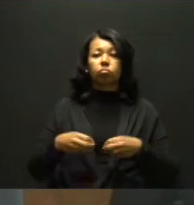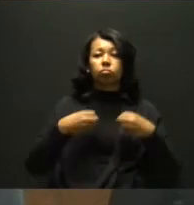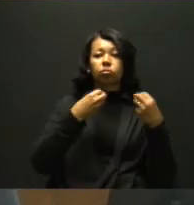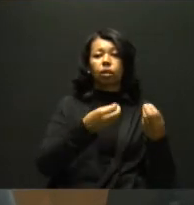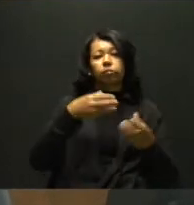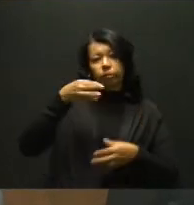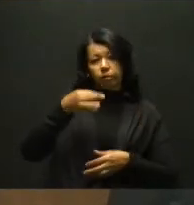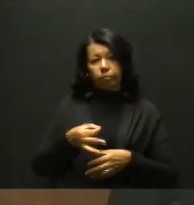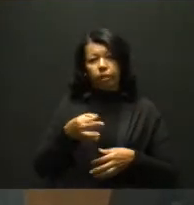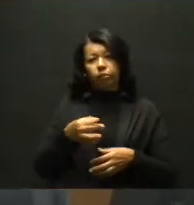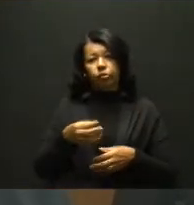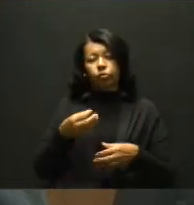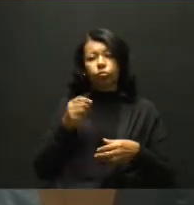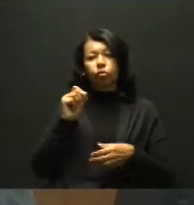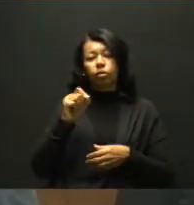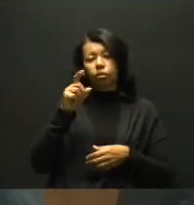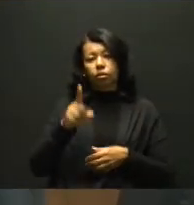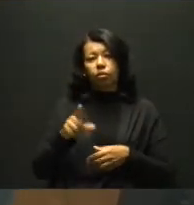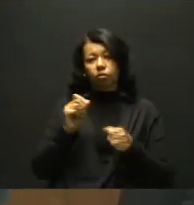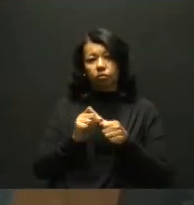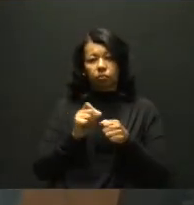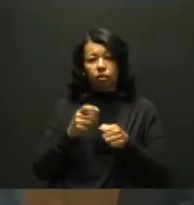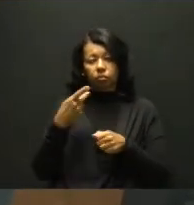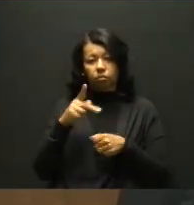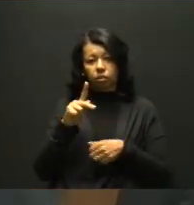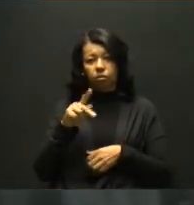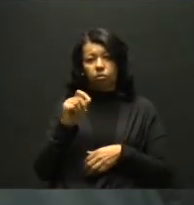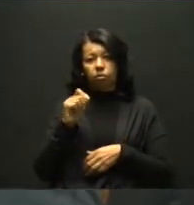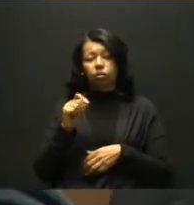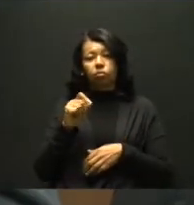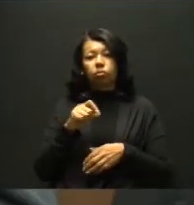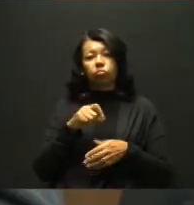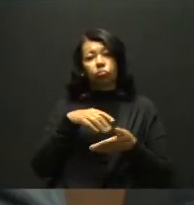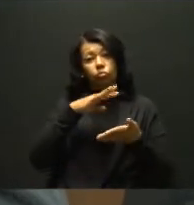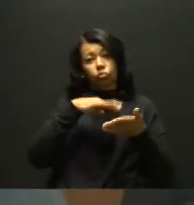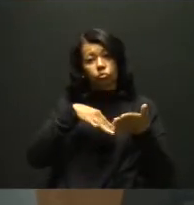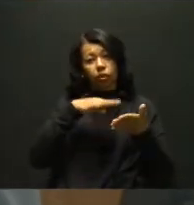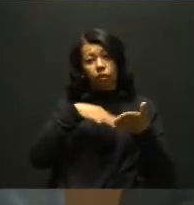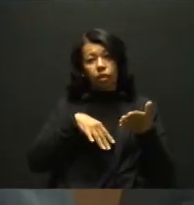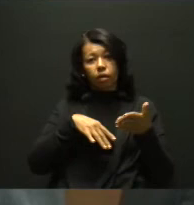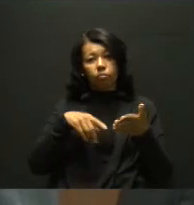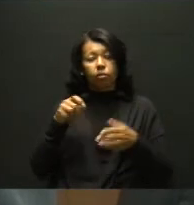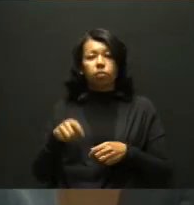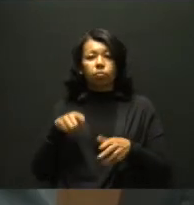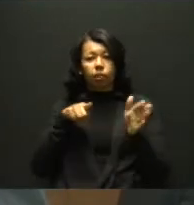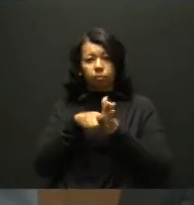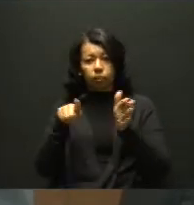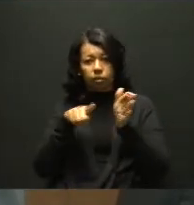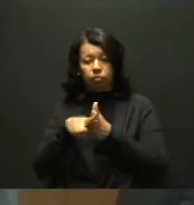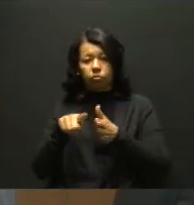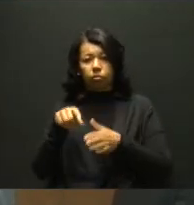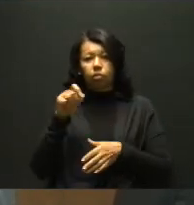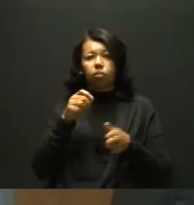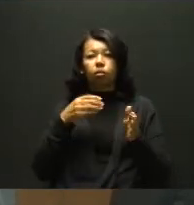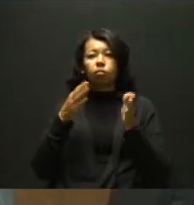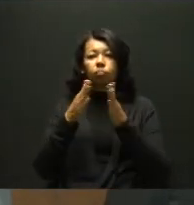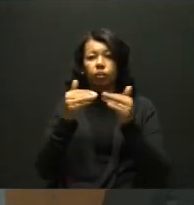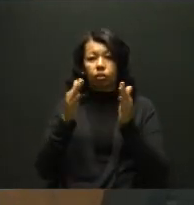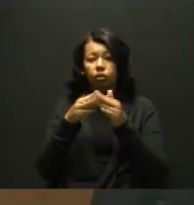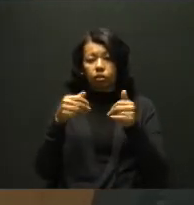adequadamente o que é proposto no por exemplo no cardápio essa é minha indagação esse é o meu pedido